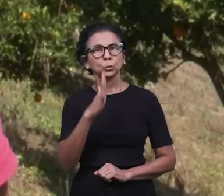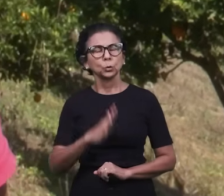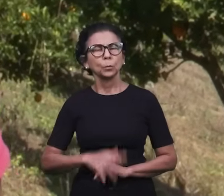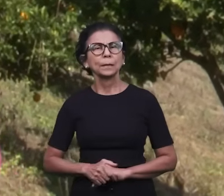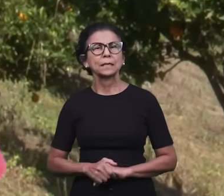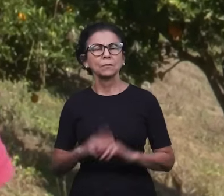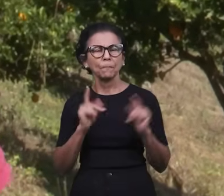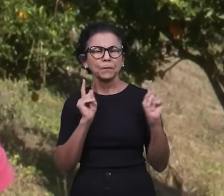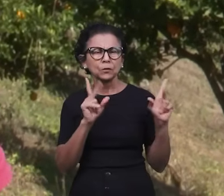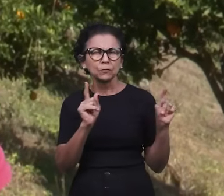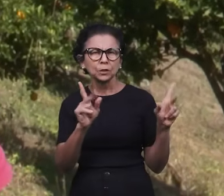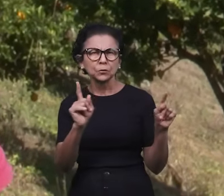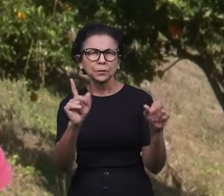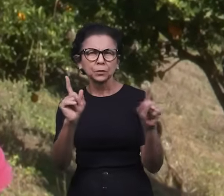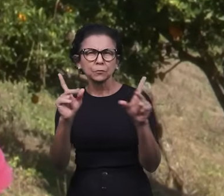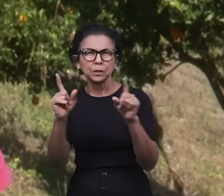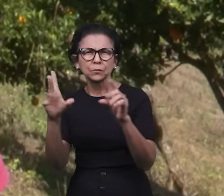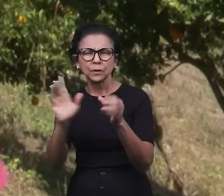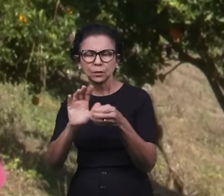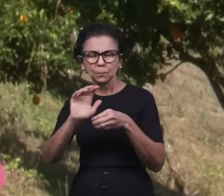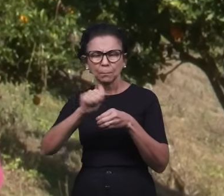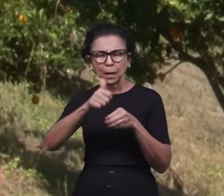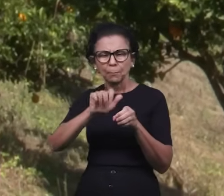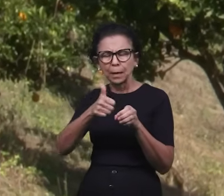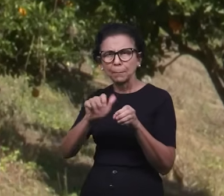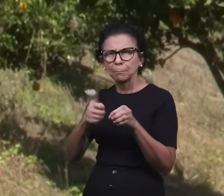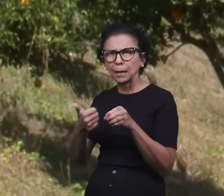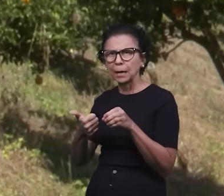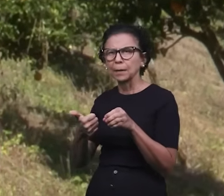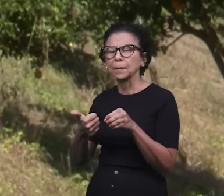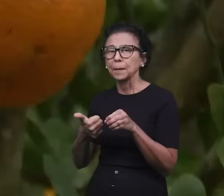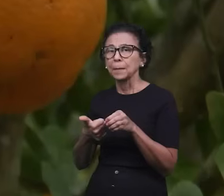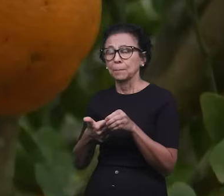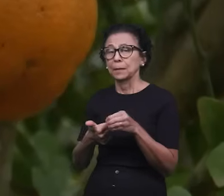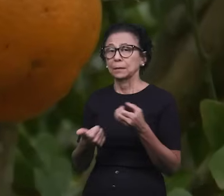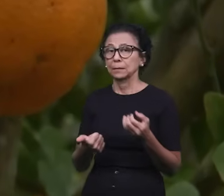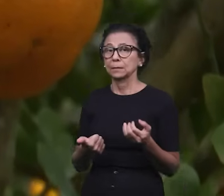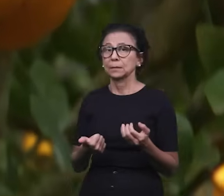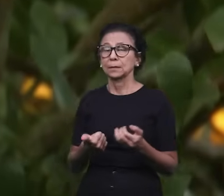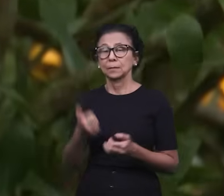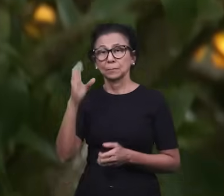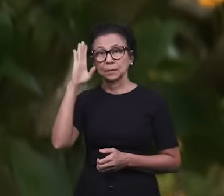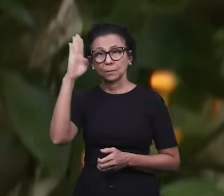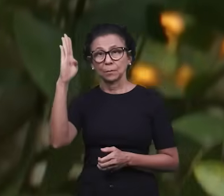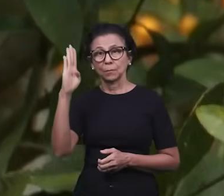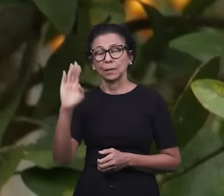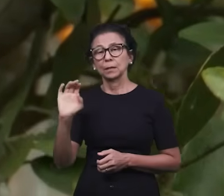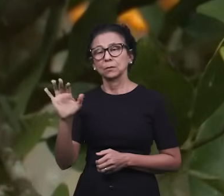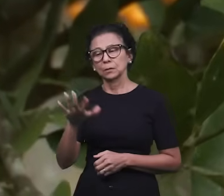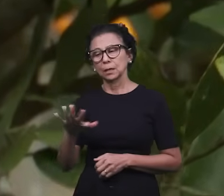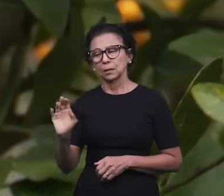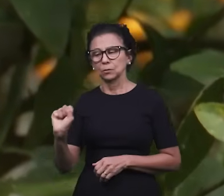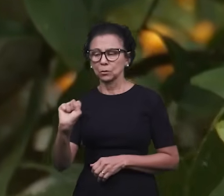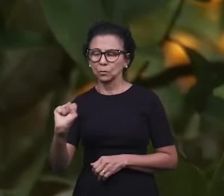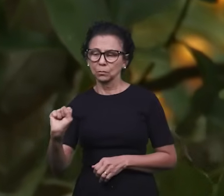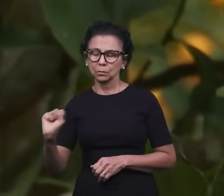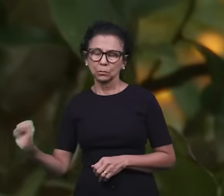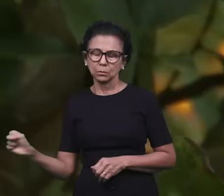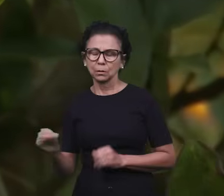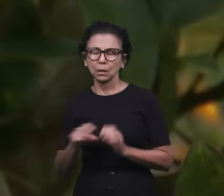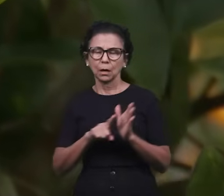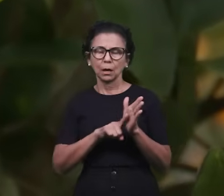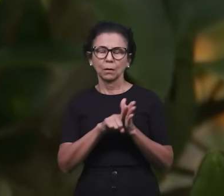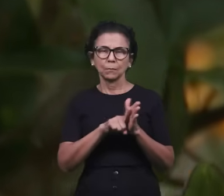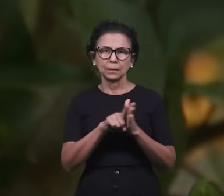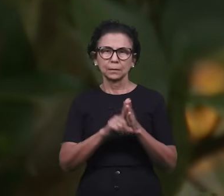né, na fruta e atrapalha um pouco o desenvolvimento da planta. E a principal doença que tira o sono dos produtores é